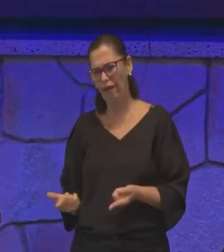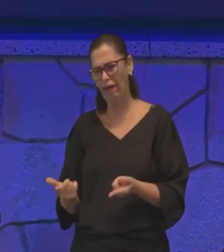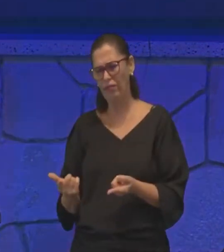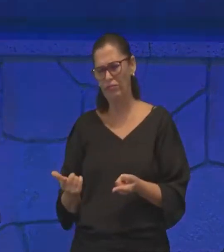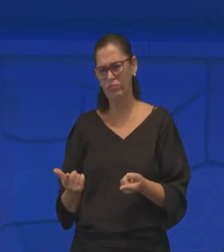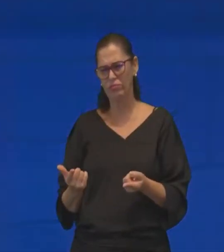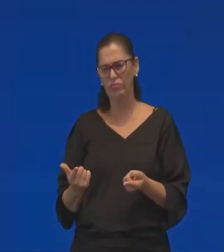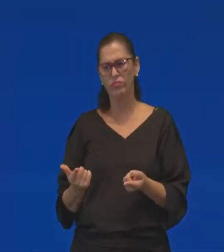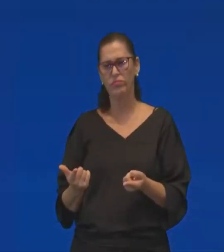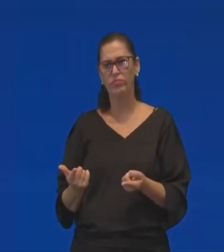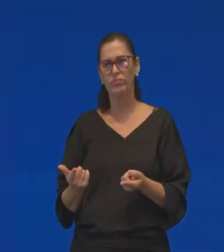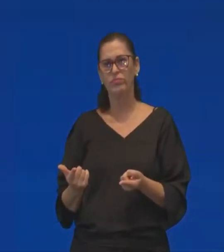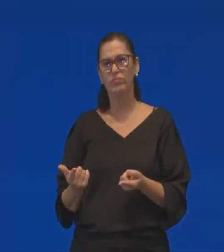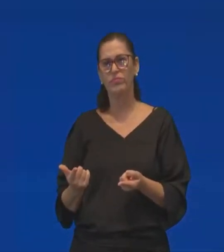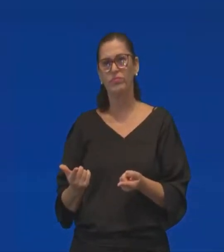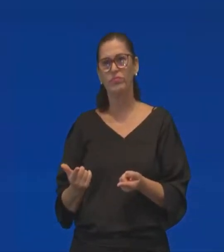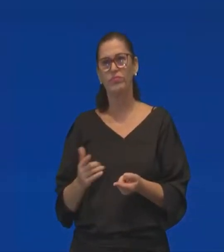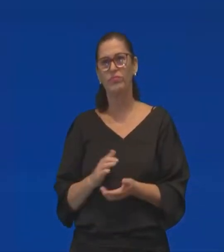lados.